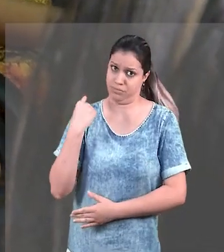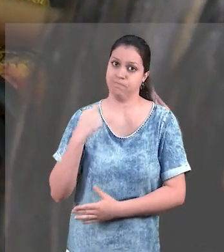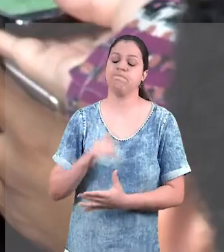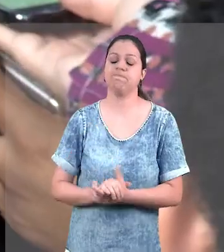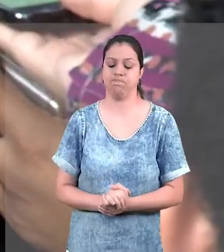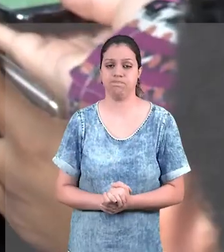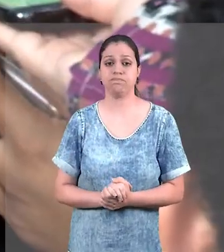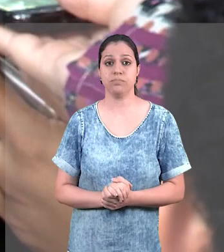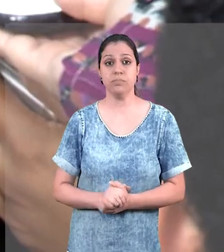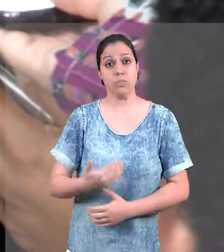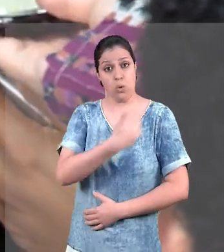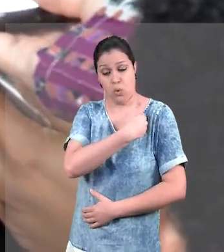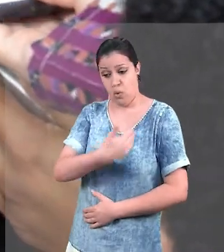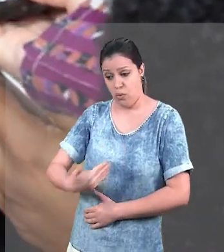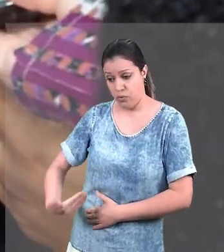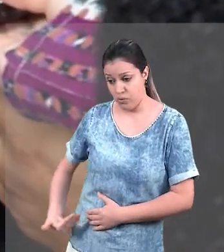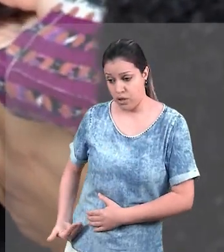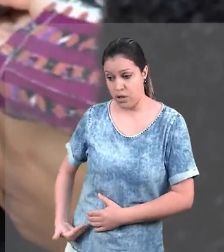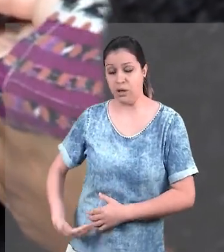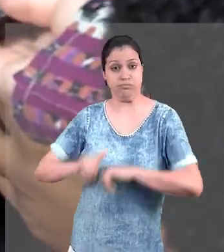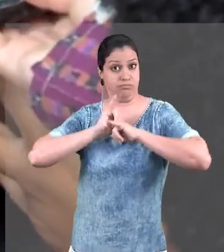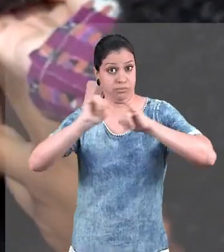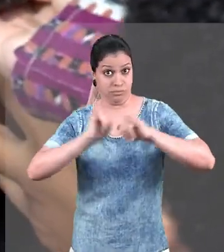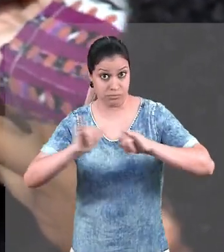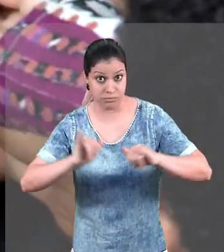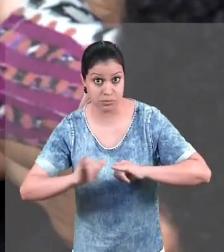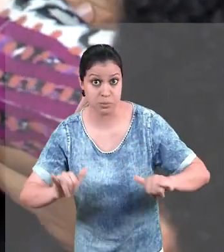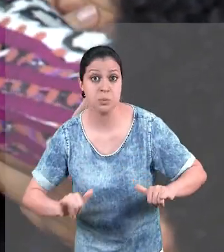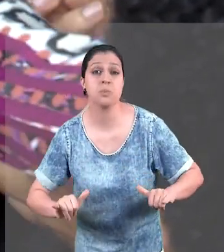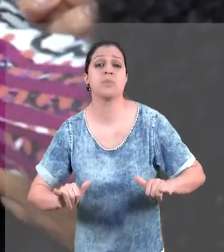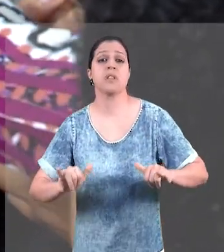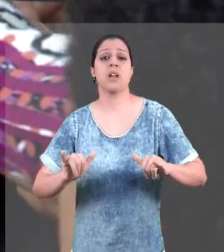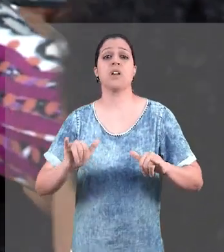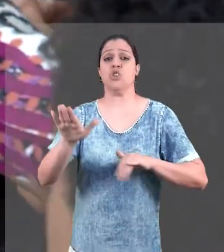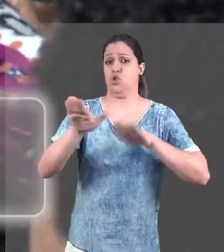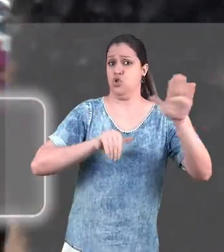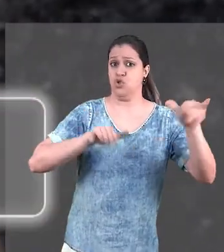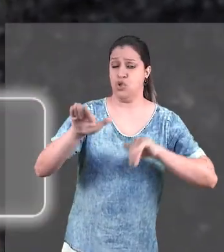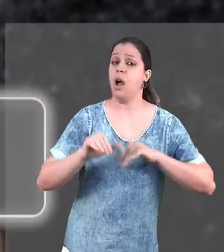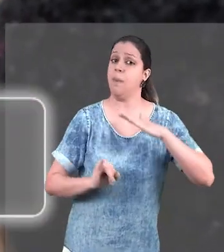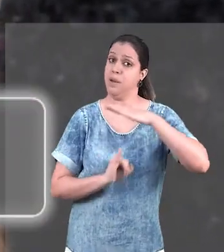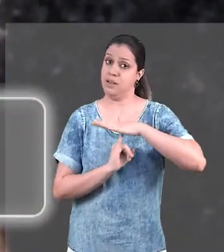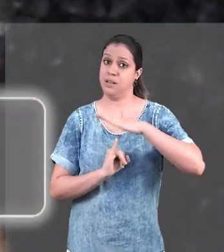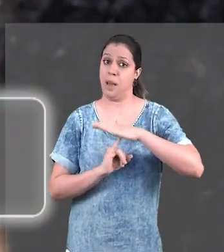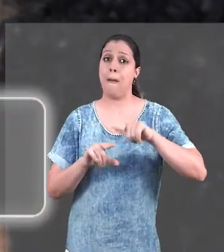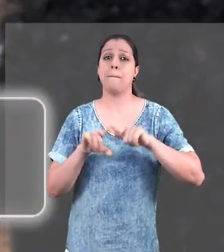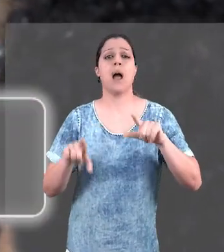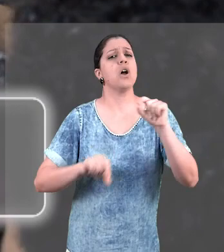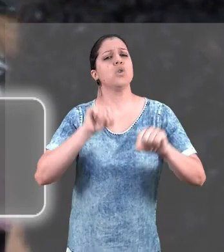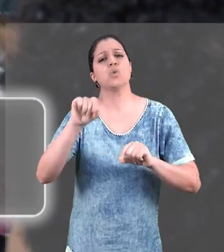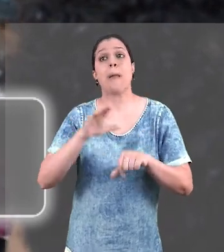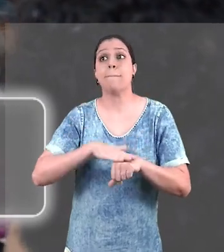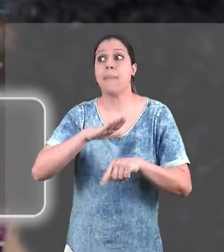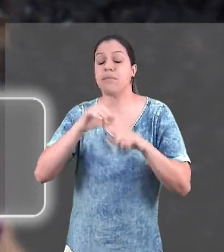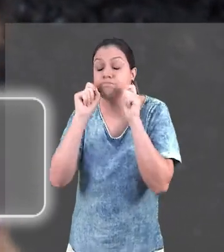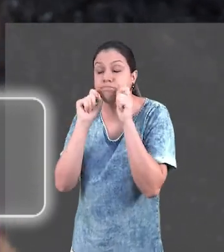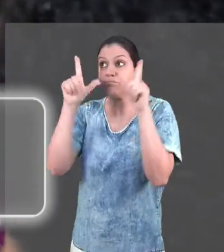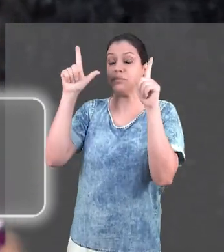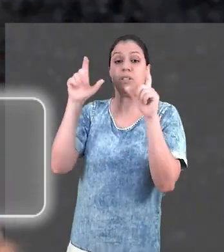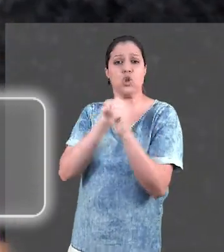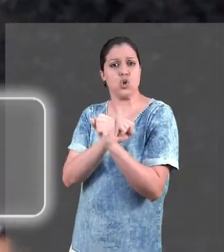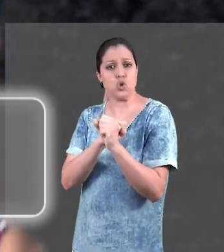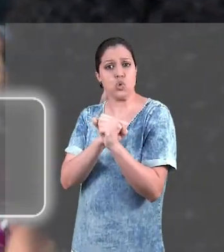mulheres. O governo faz a campanha publicitária, convoca as instituições, mas é muito mais um despertar